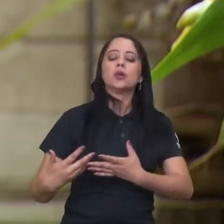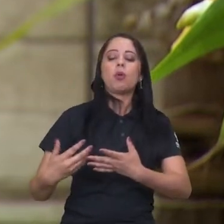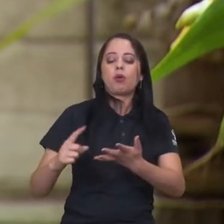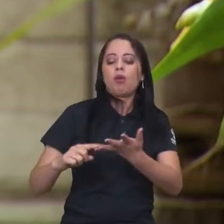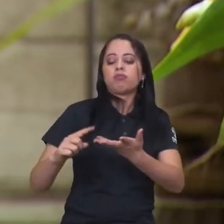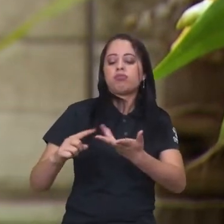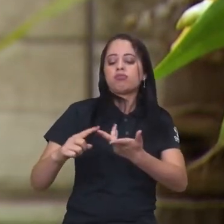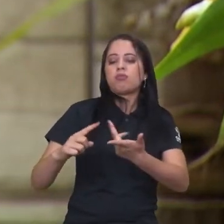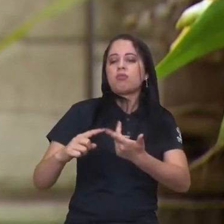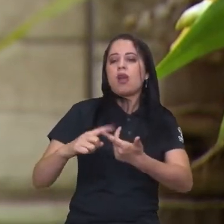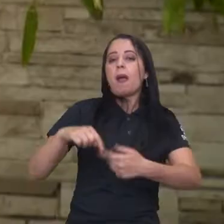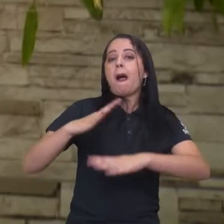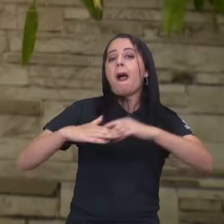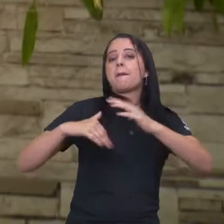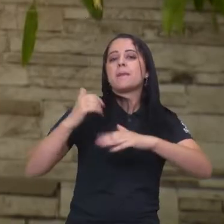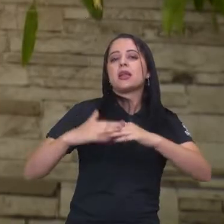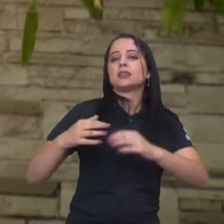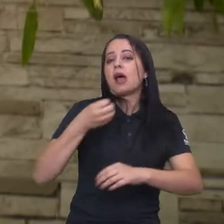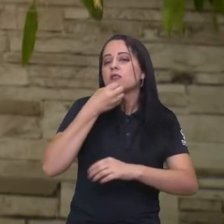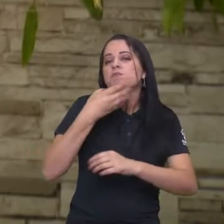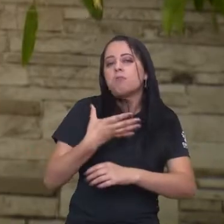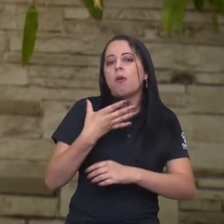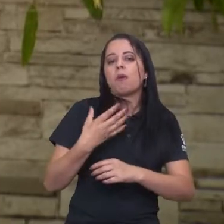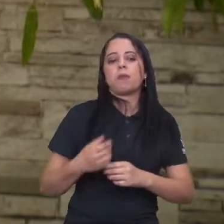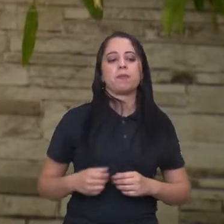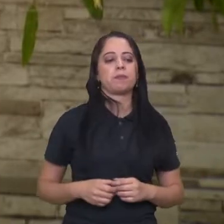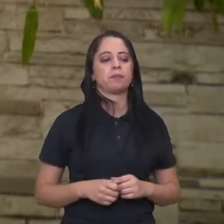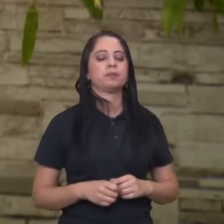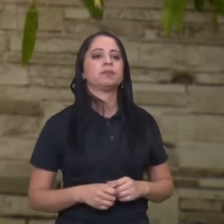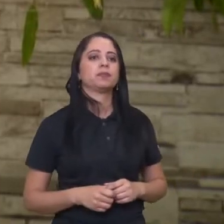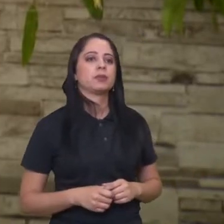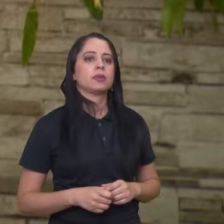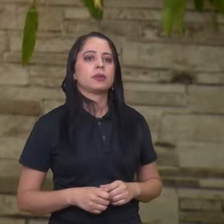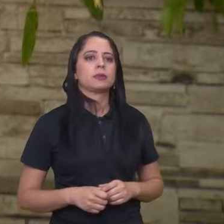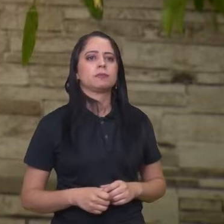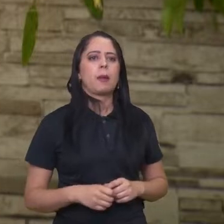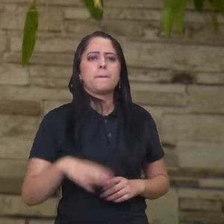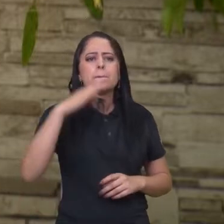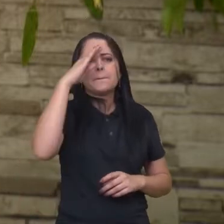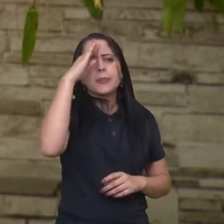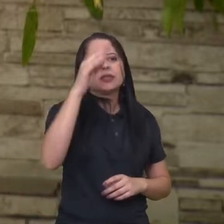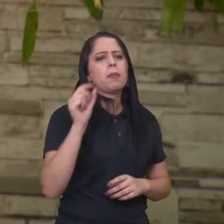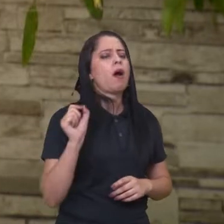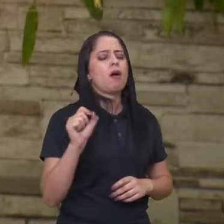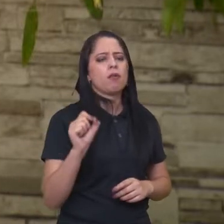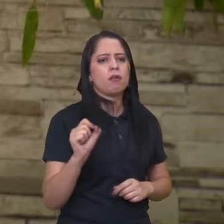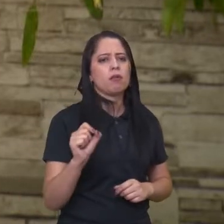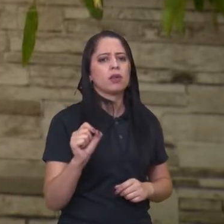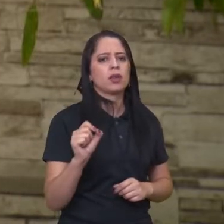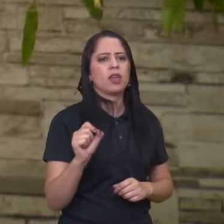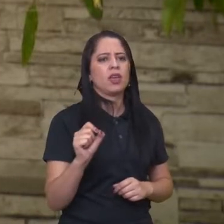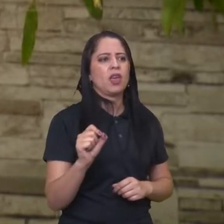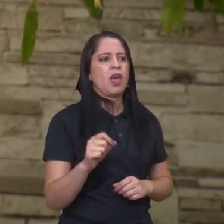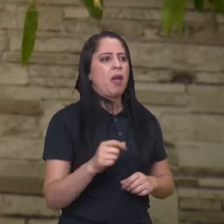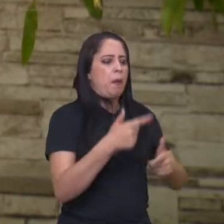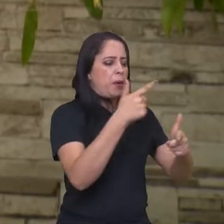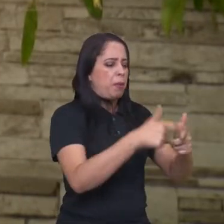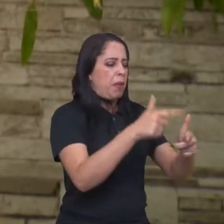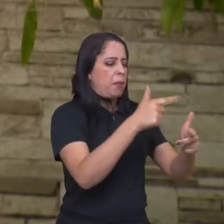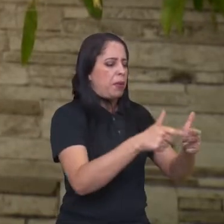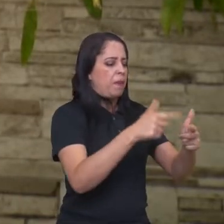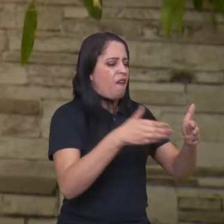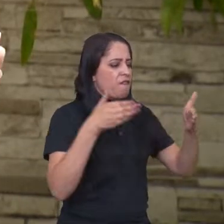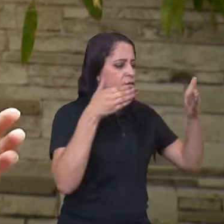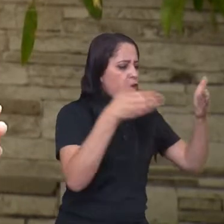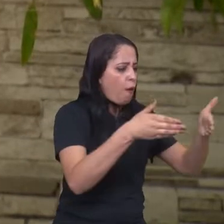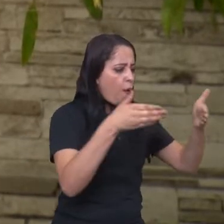à inteligência emocional. Principalmente é você não ficar focado no seu problema. É pensar